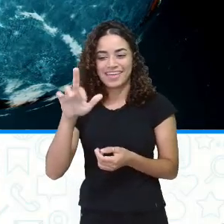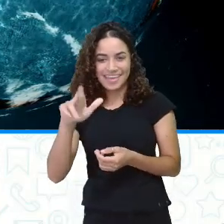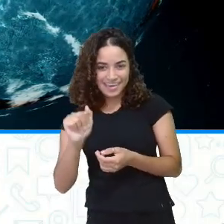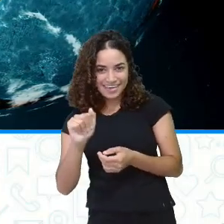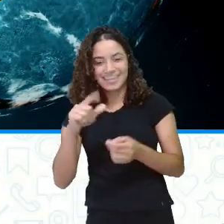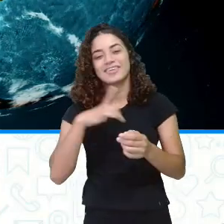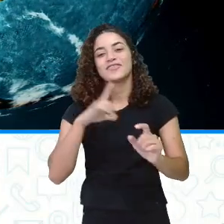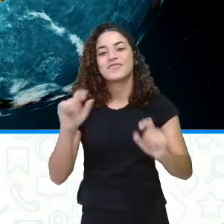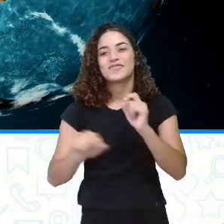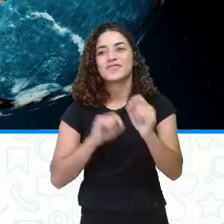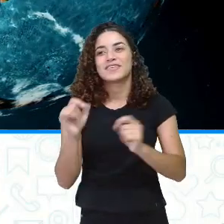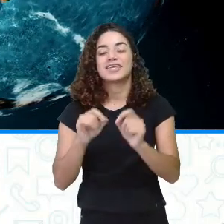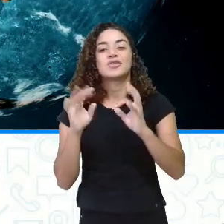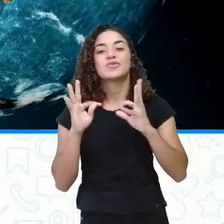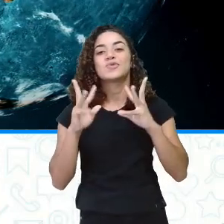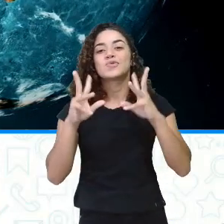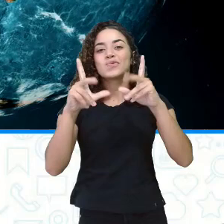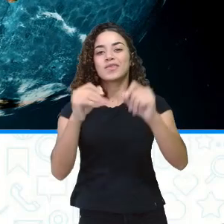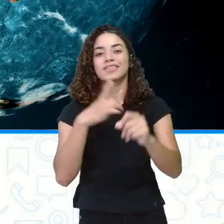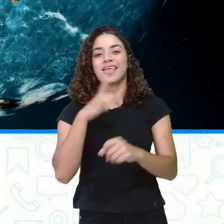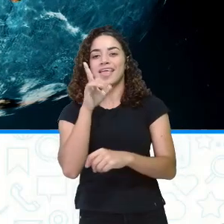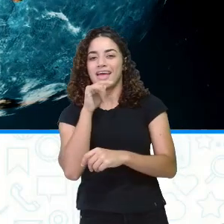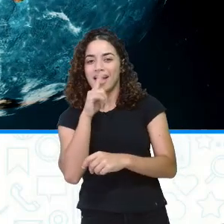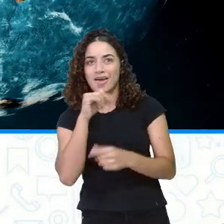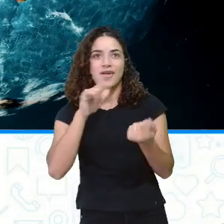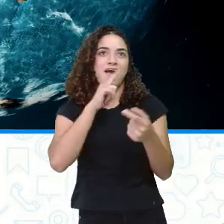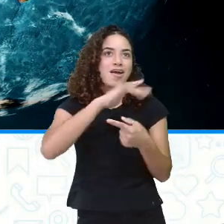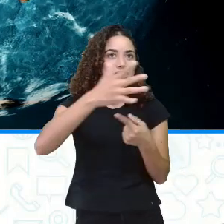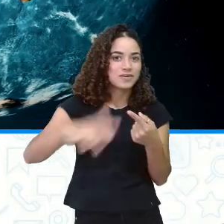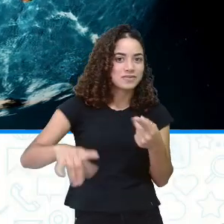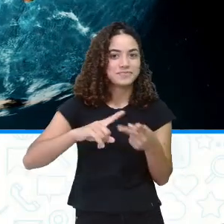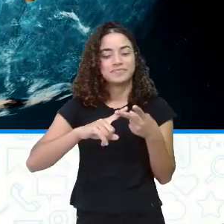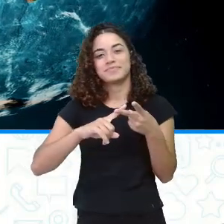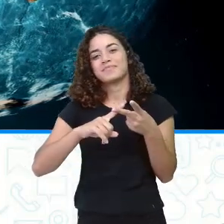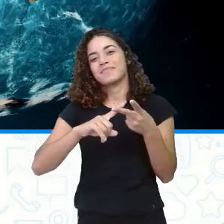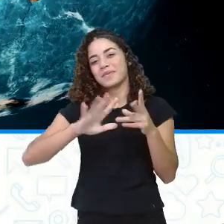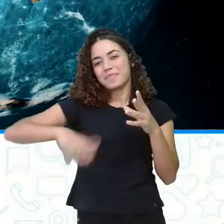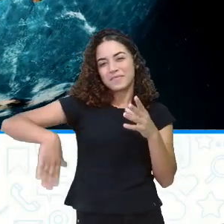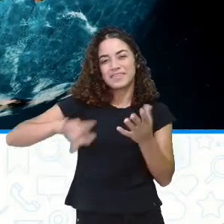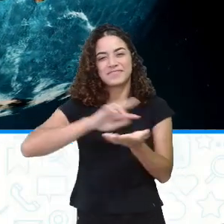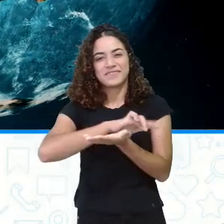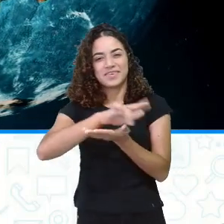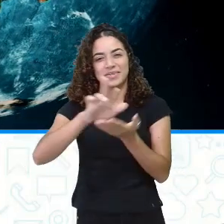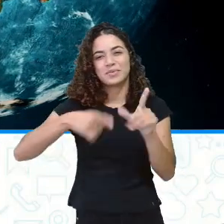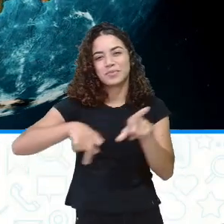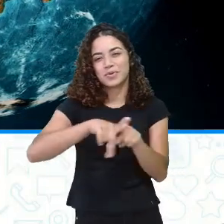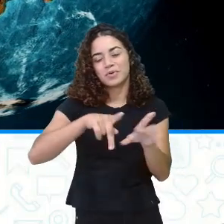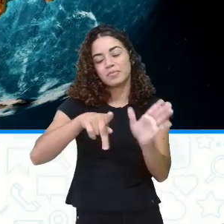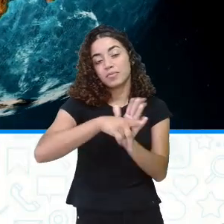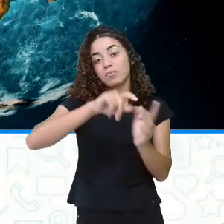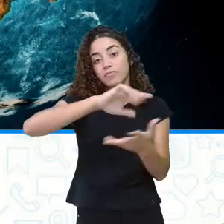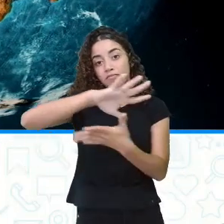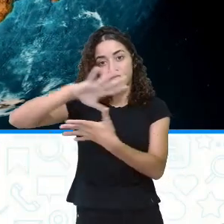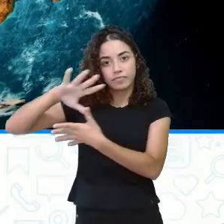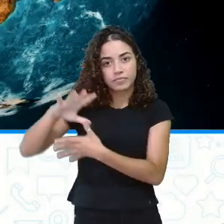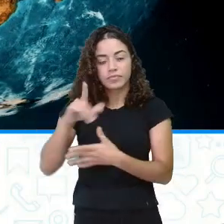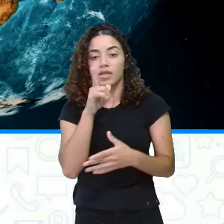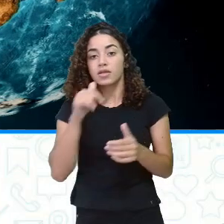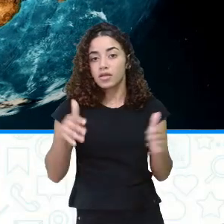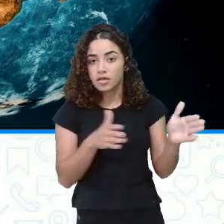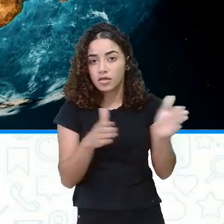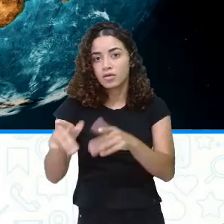compreende toda a parte líquida, como oceanos, mares e águas continentais, rios, lagos e